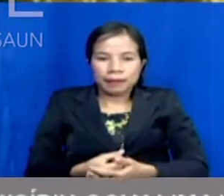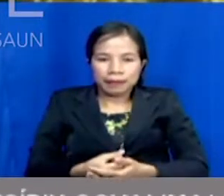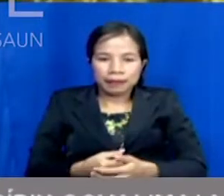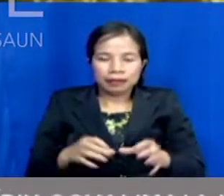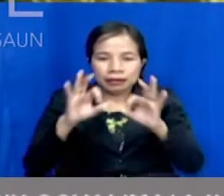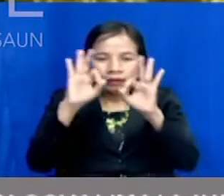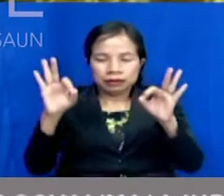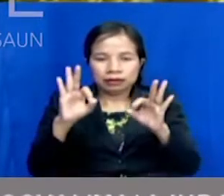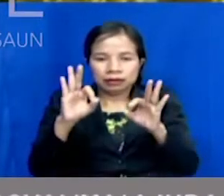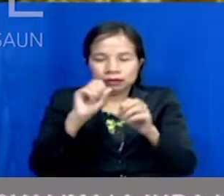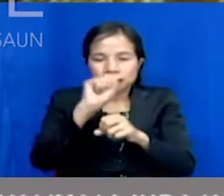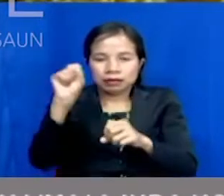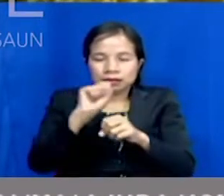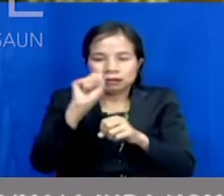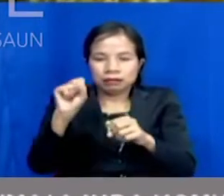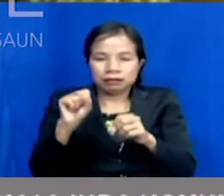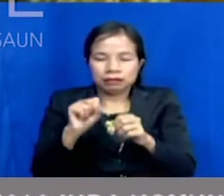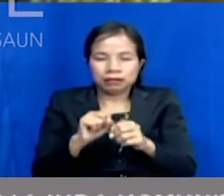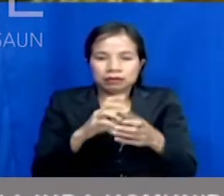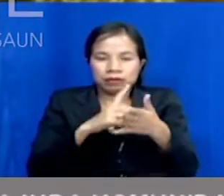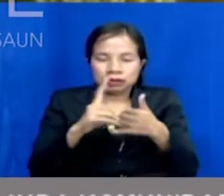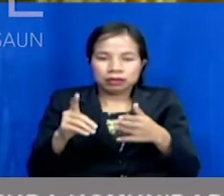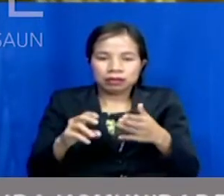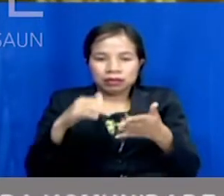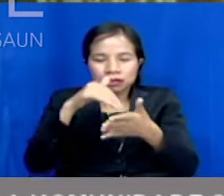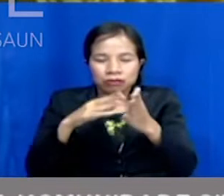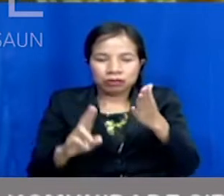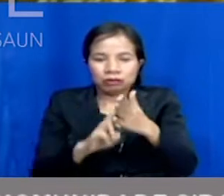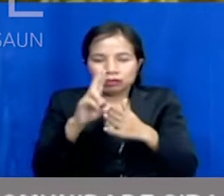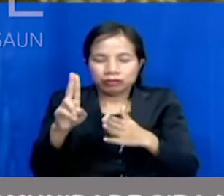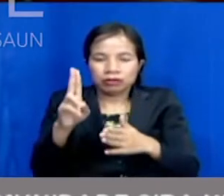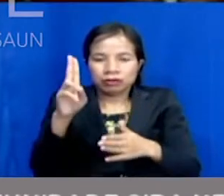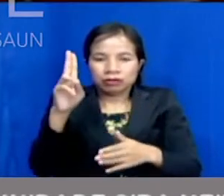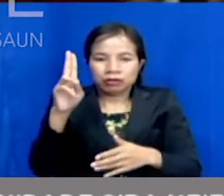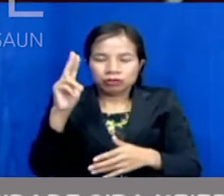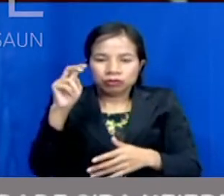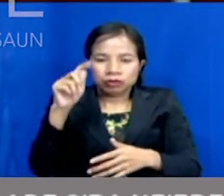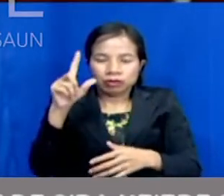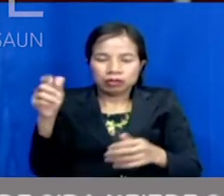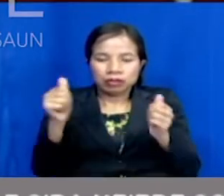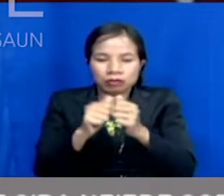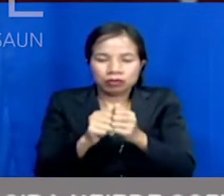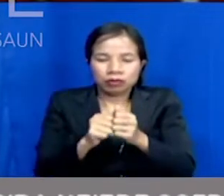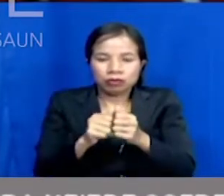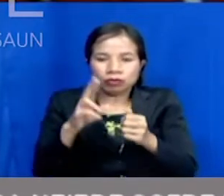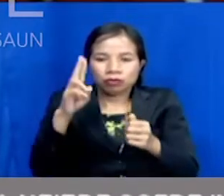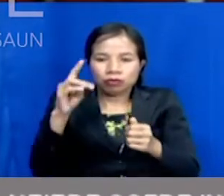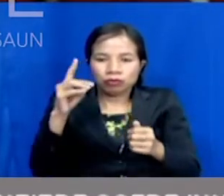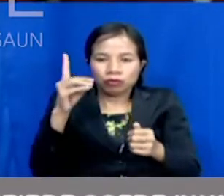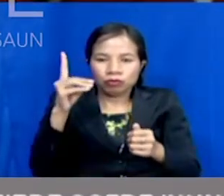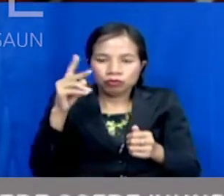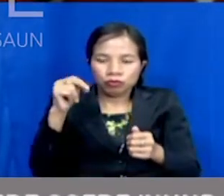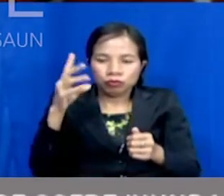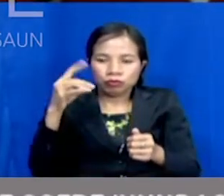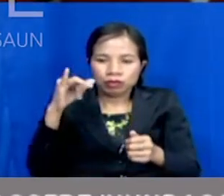Sabado semanane, estudanti Universidade Oriental Timor-Leste, amutuko Universidade Dili, Universidade da